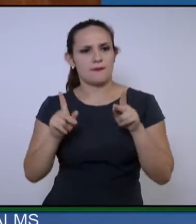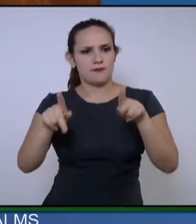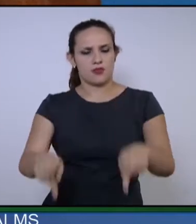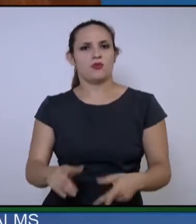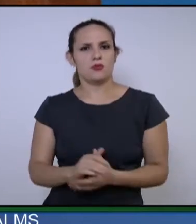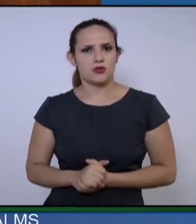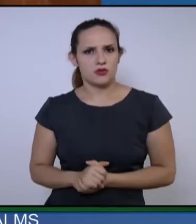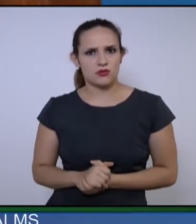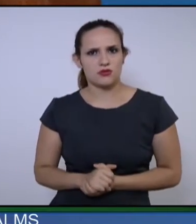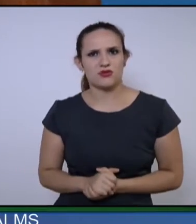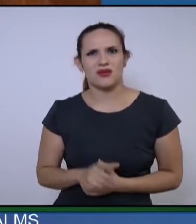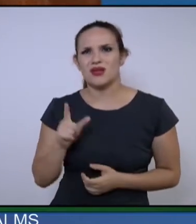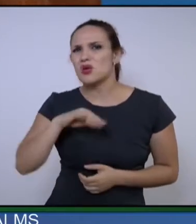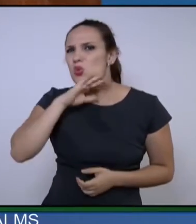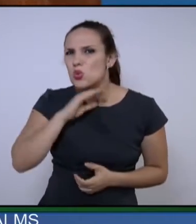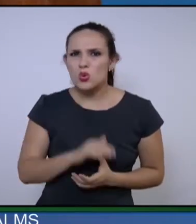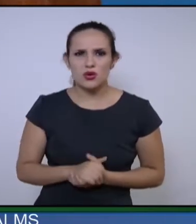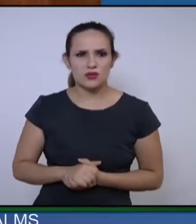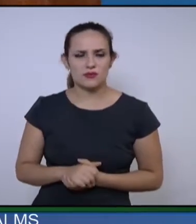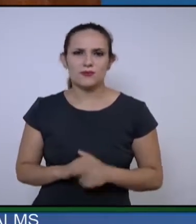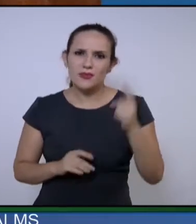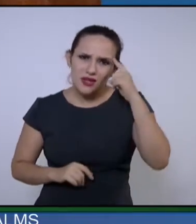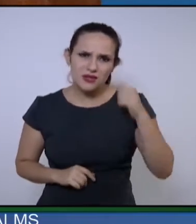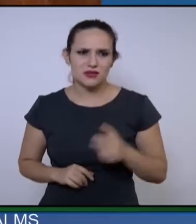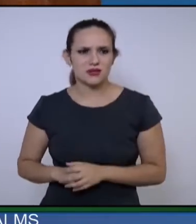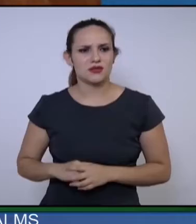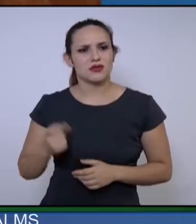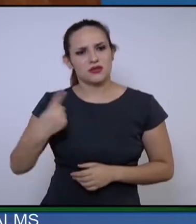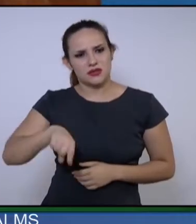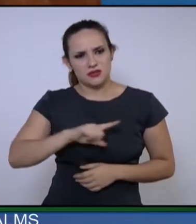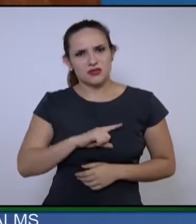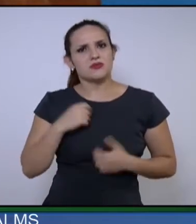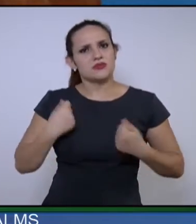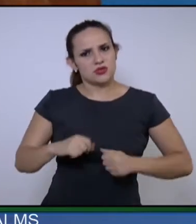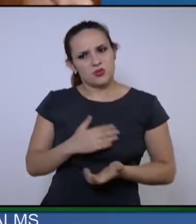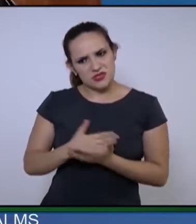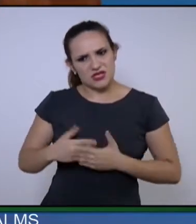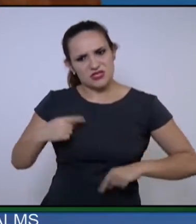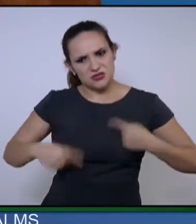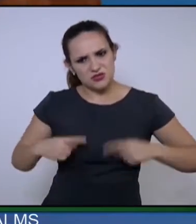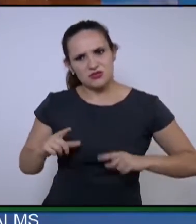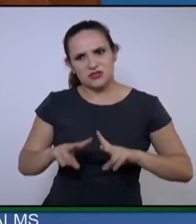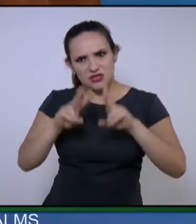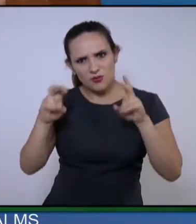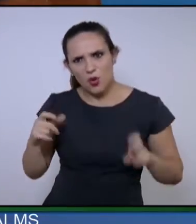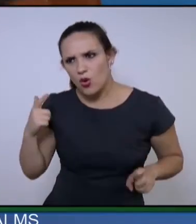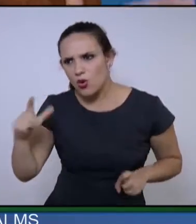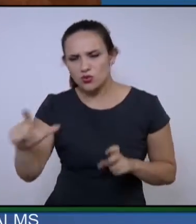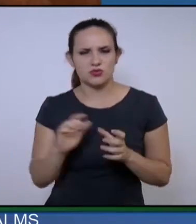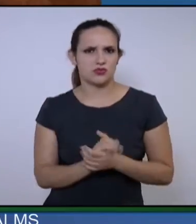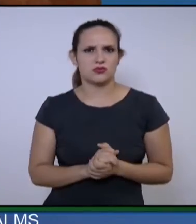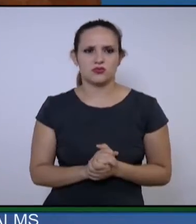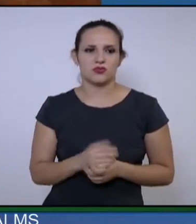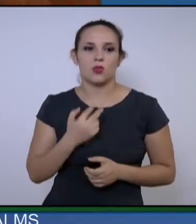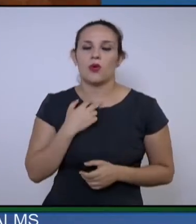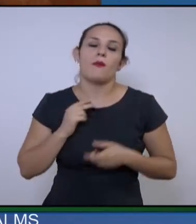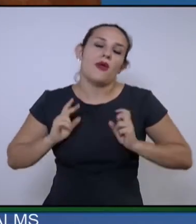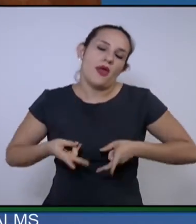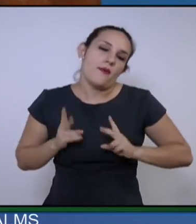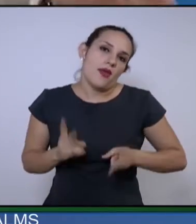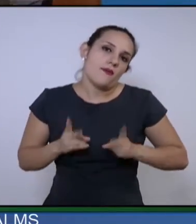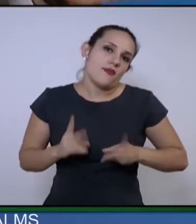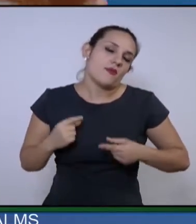o que nós estamos vivendo no Rio de Janeiro, ganhar outro espaço de discussão, que não pode ser aquela que nós fizemos nessa